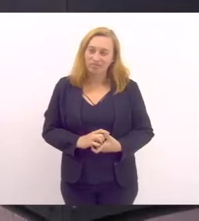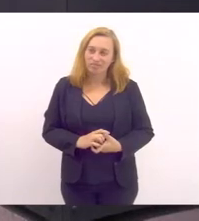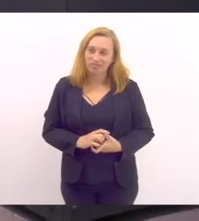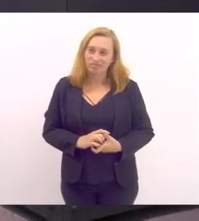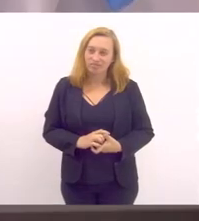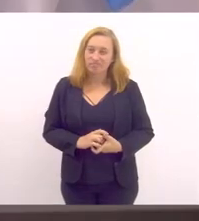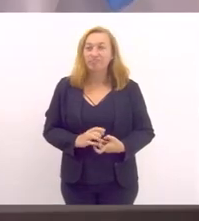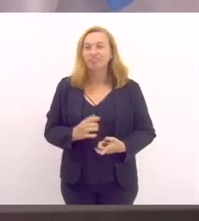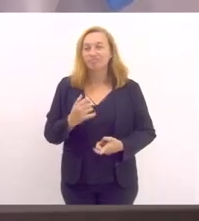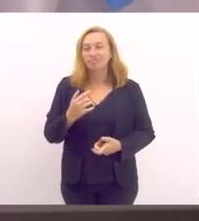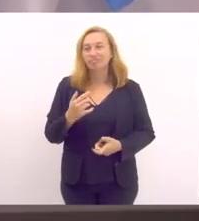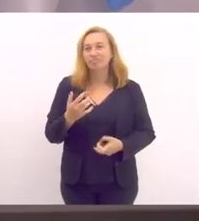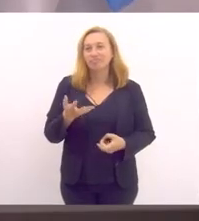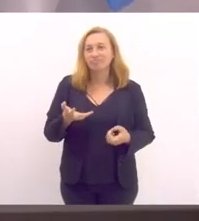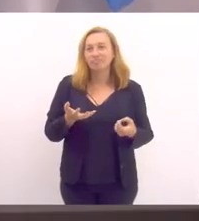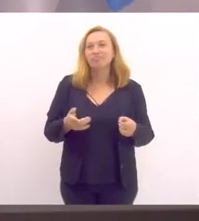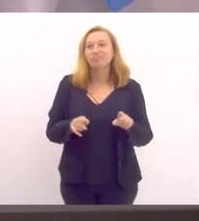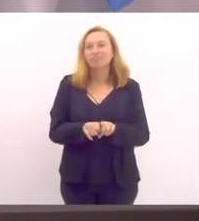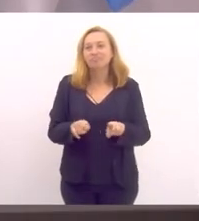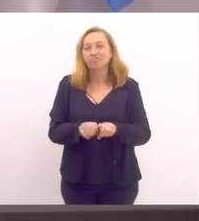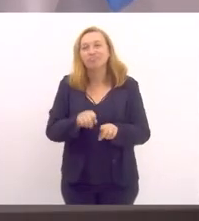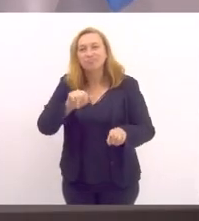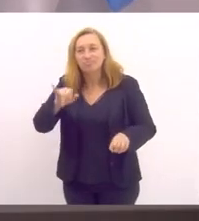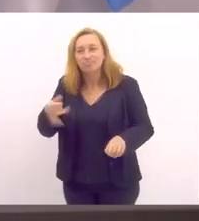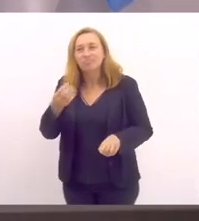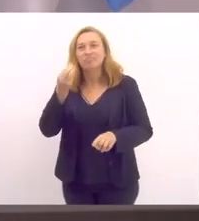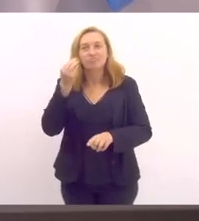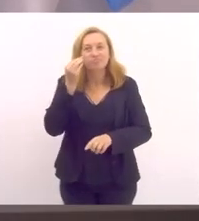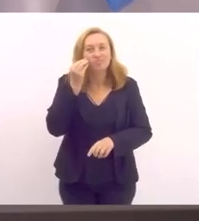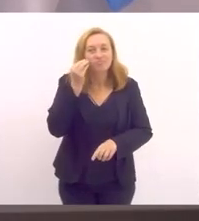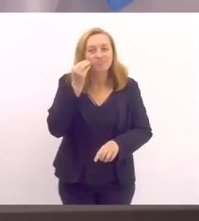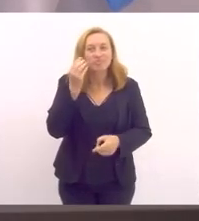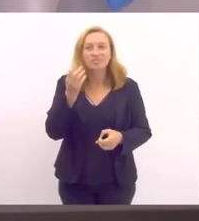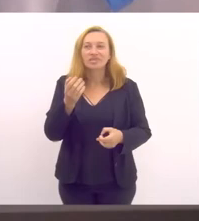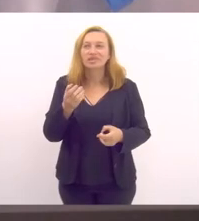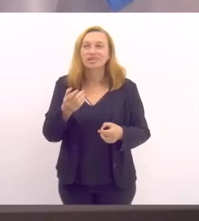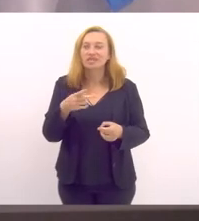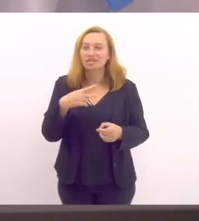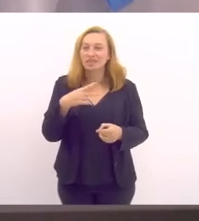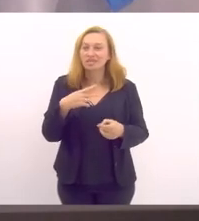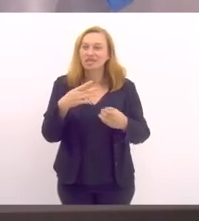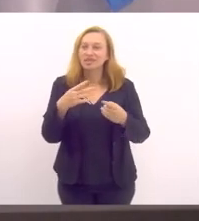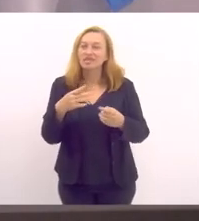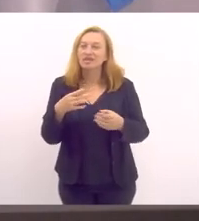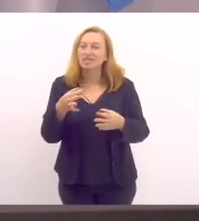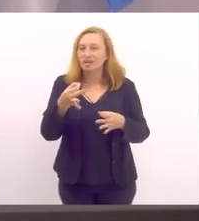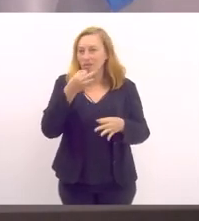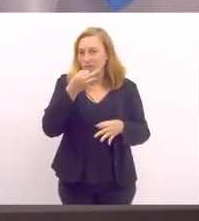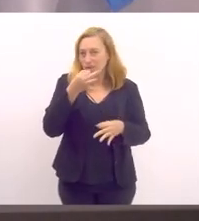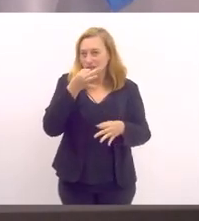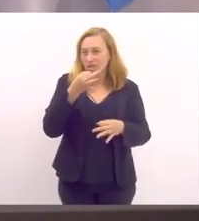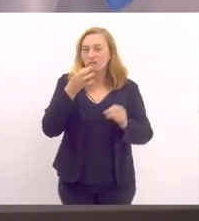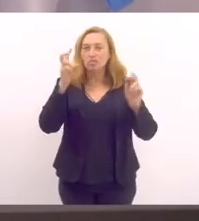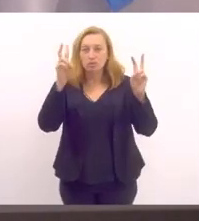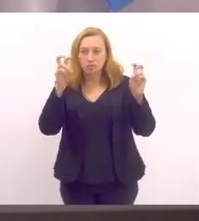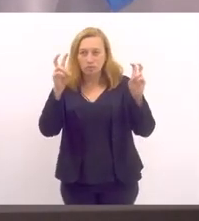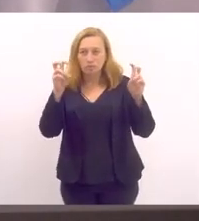Agora era. Olha, eu queria também aproveitar a oportunidade e estender também essas opiniões sobre as